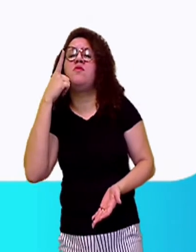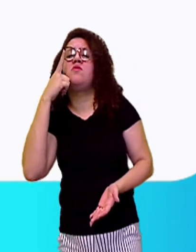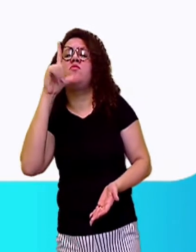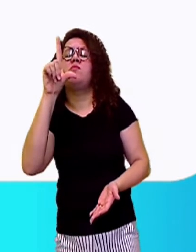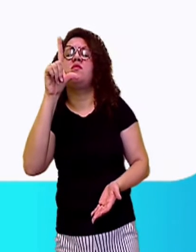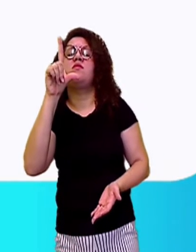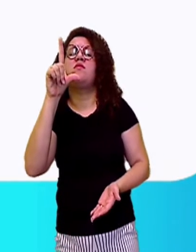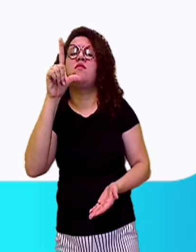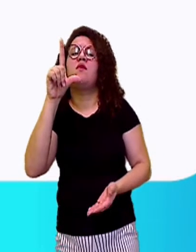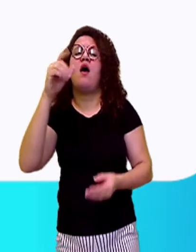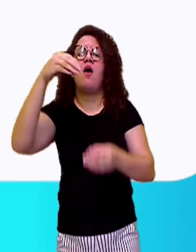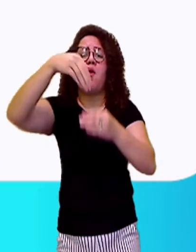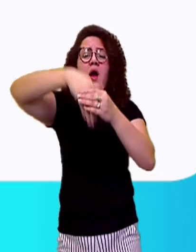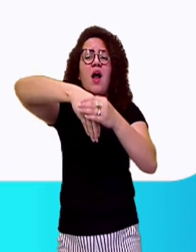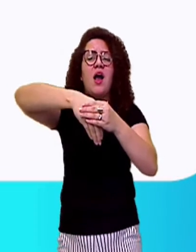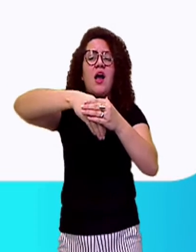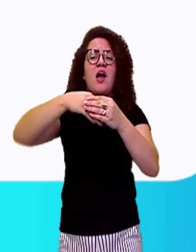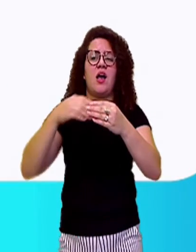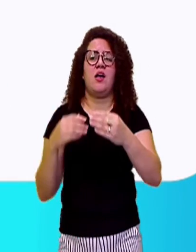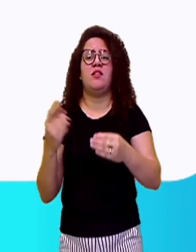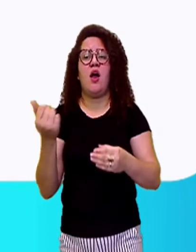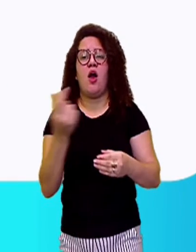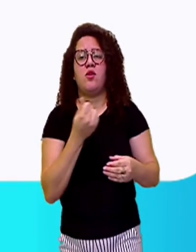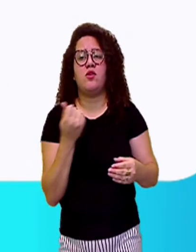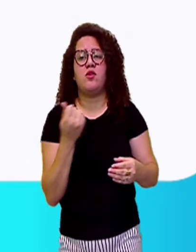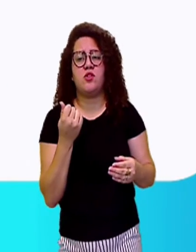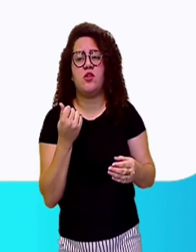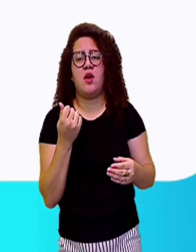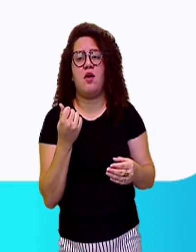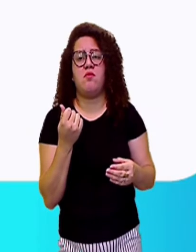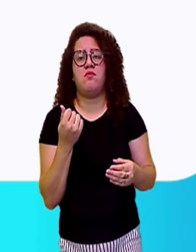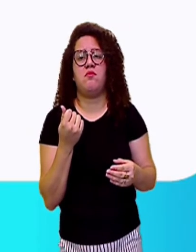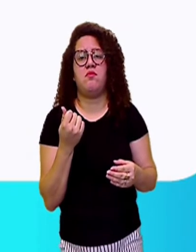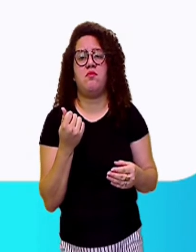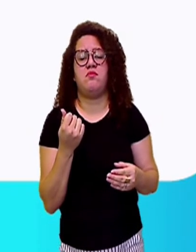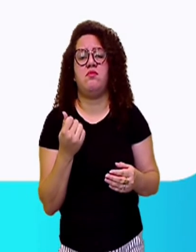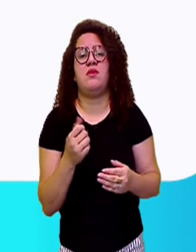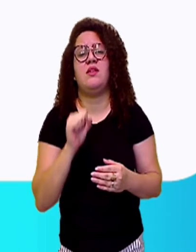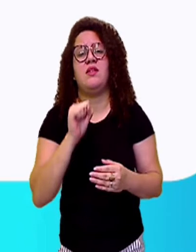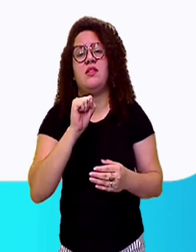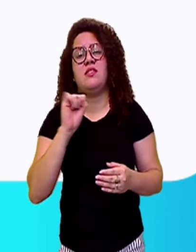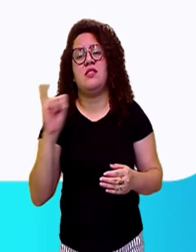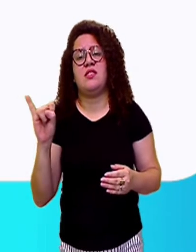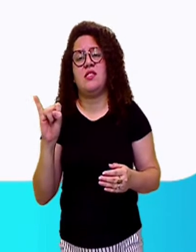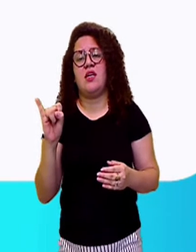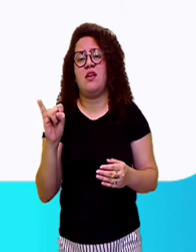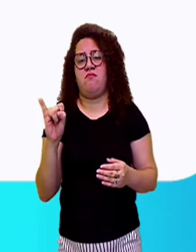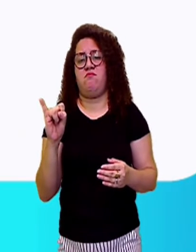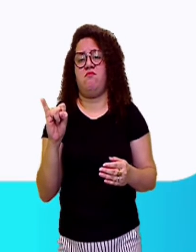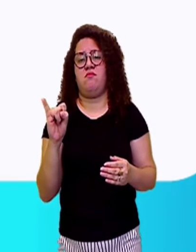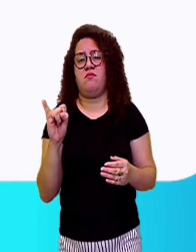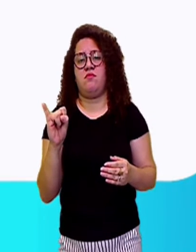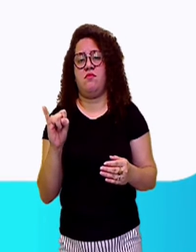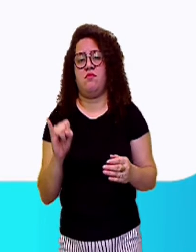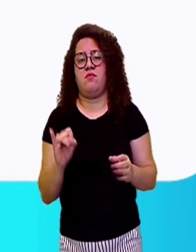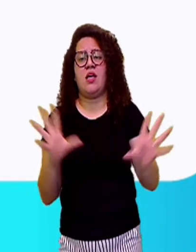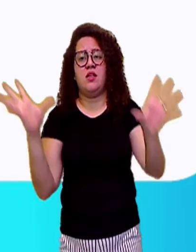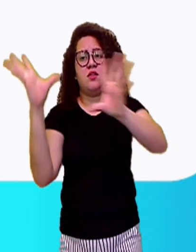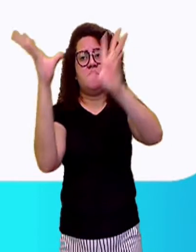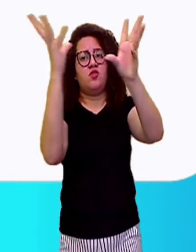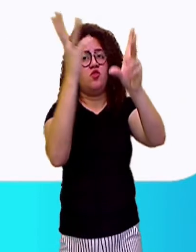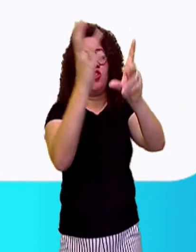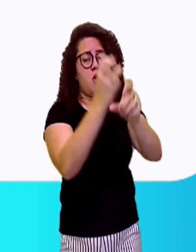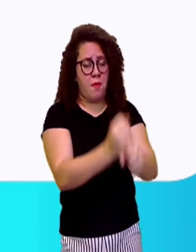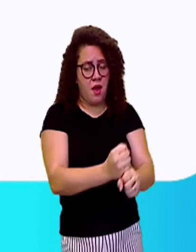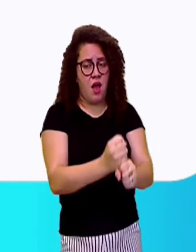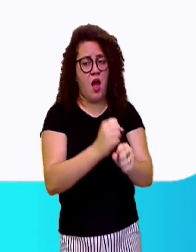conseguiu economizar parte do dinheiro que recebeu no mês de março? Então, se a gente pegar essa tabela aqui e a gente